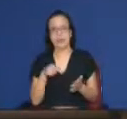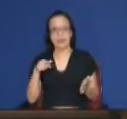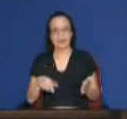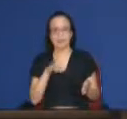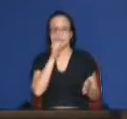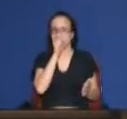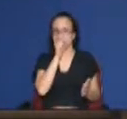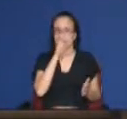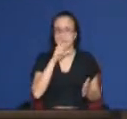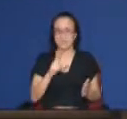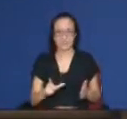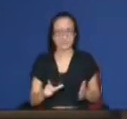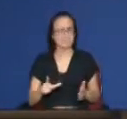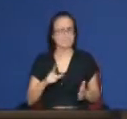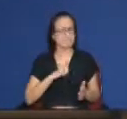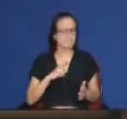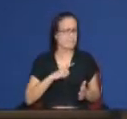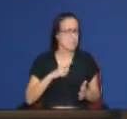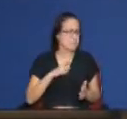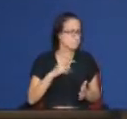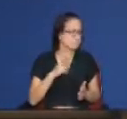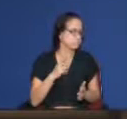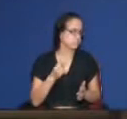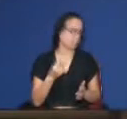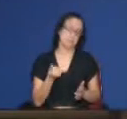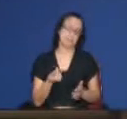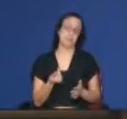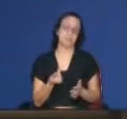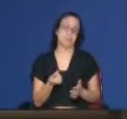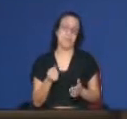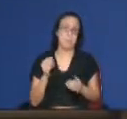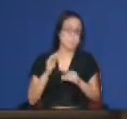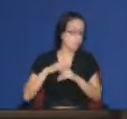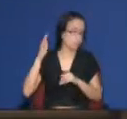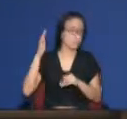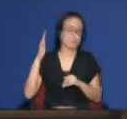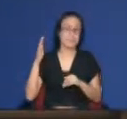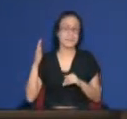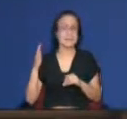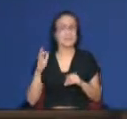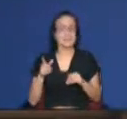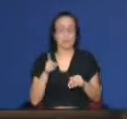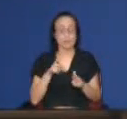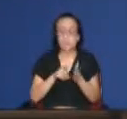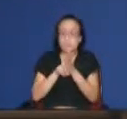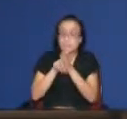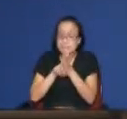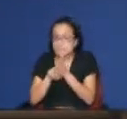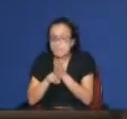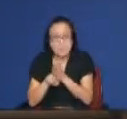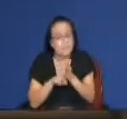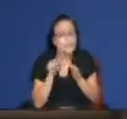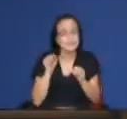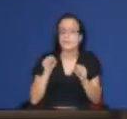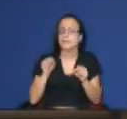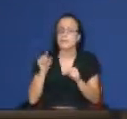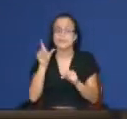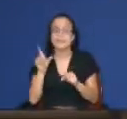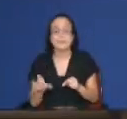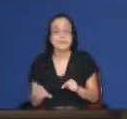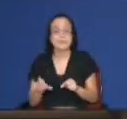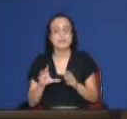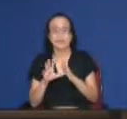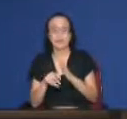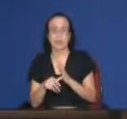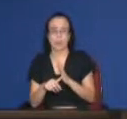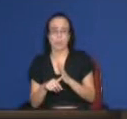para abastecer a cidade 10 dias. Então a gente vai intensificar essa campanha de furto em benefício daquelas pessoas que não furtam, que